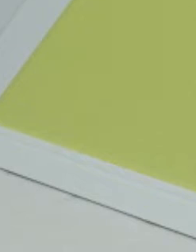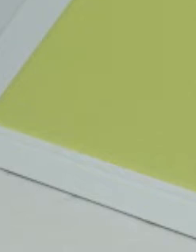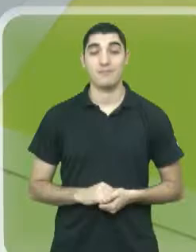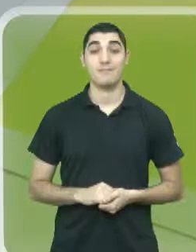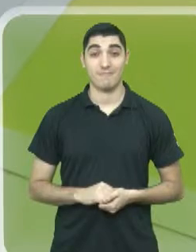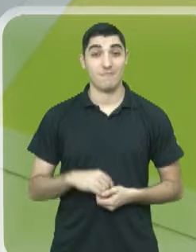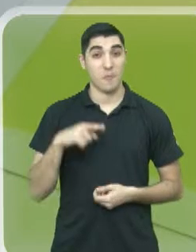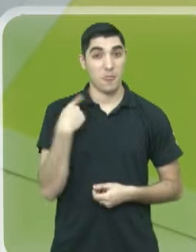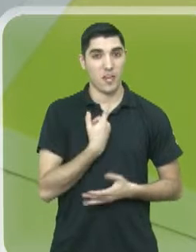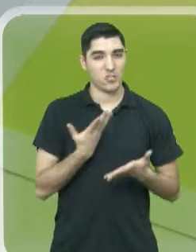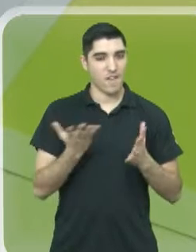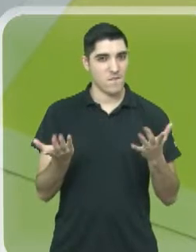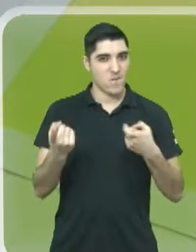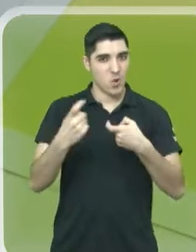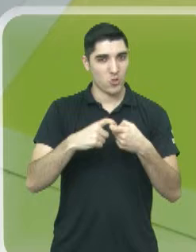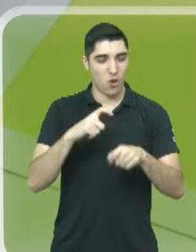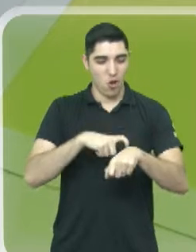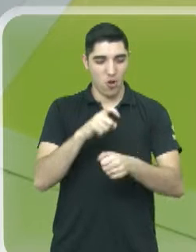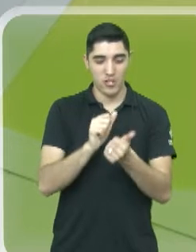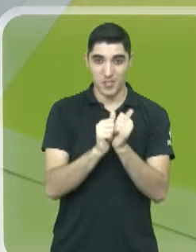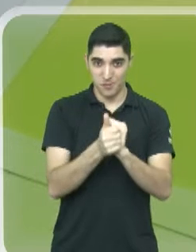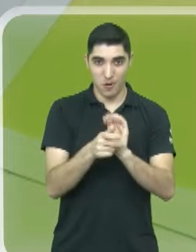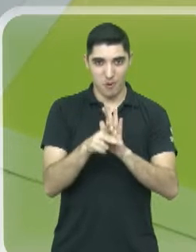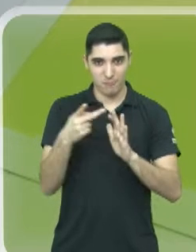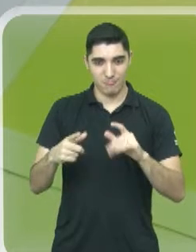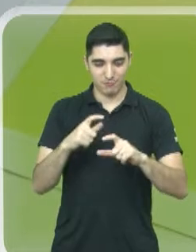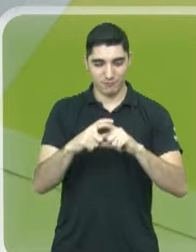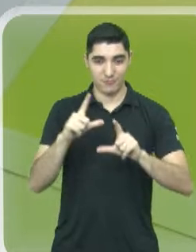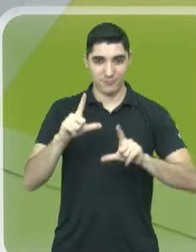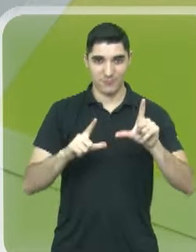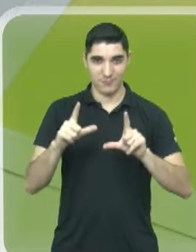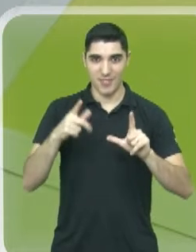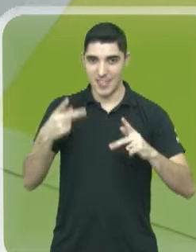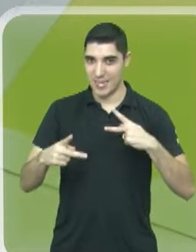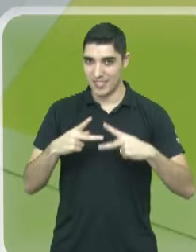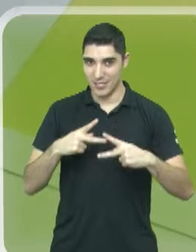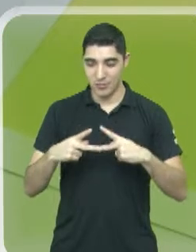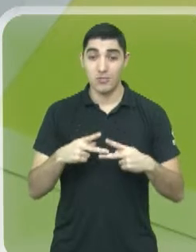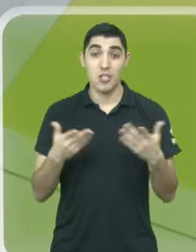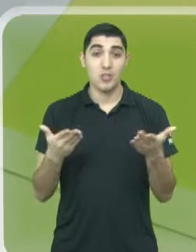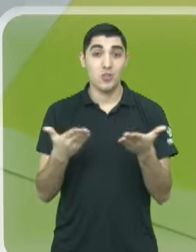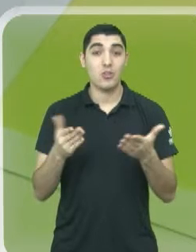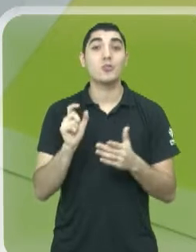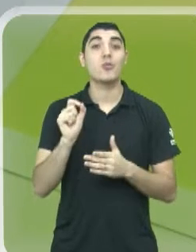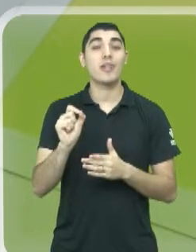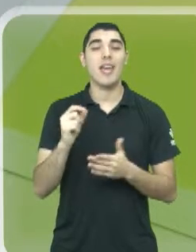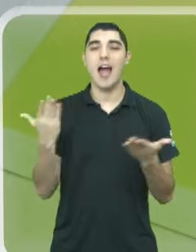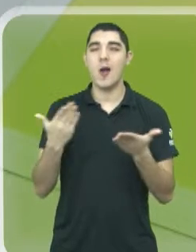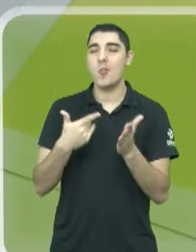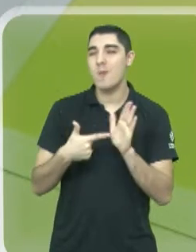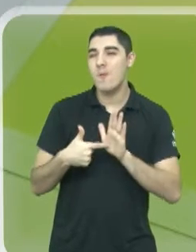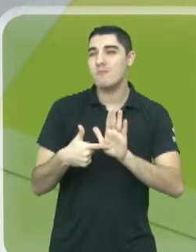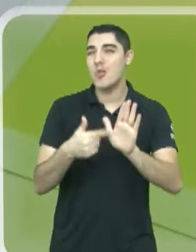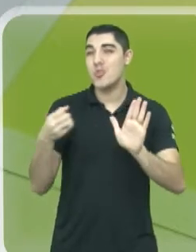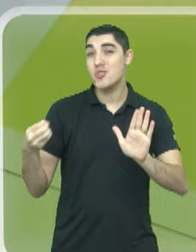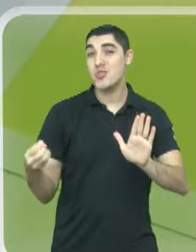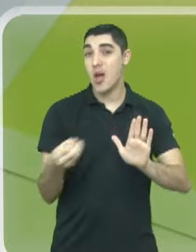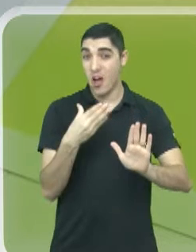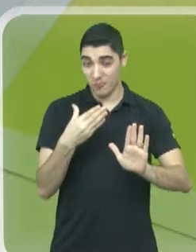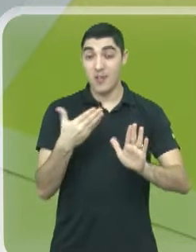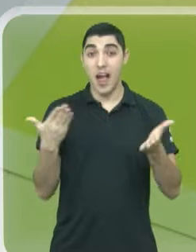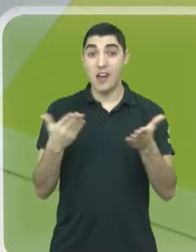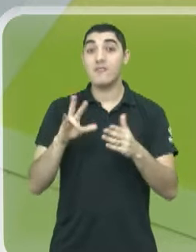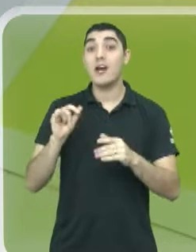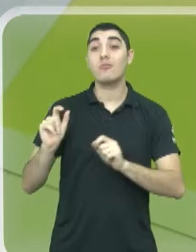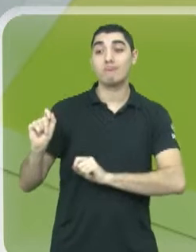Muito bem, estamos de volta com a Hora do Esporte aqui na tela da TV Câmara de São José dos Campos e hoje é dia de estreia aqui no programa. Vocês vão conhecer